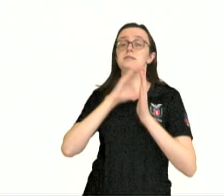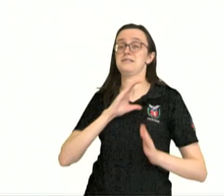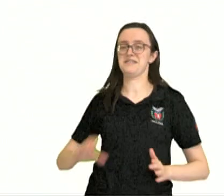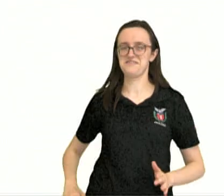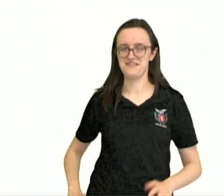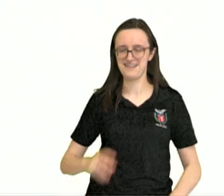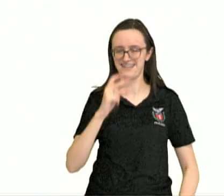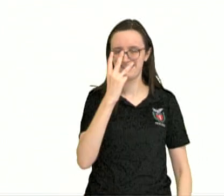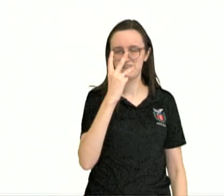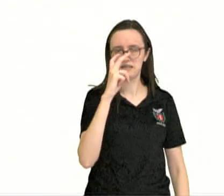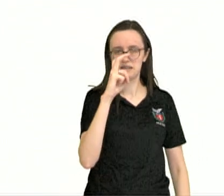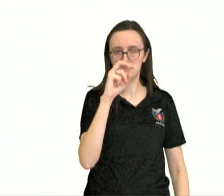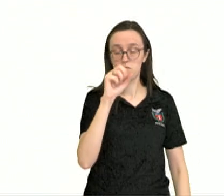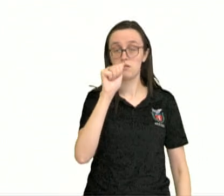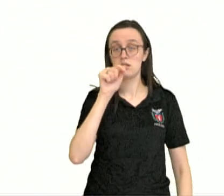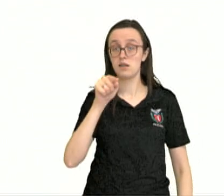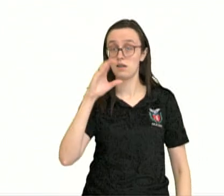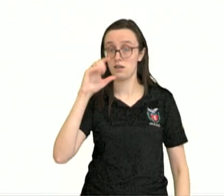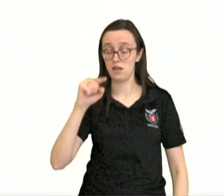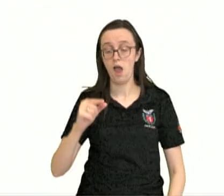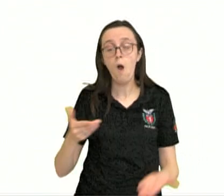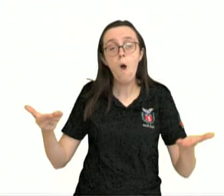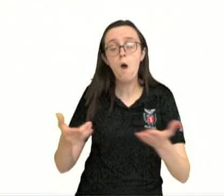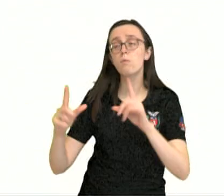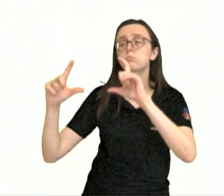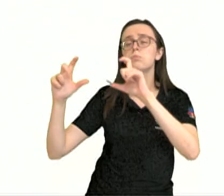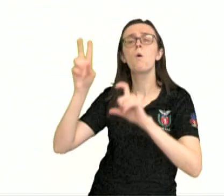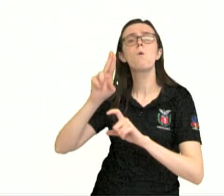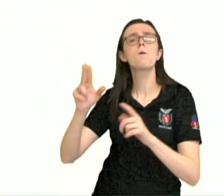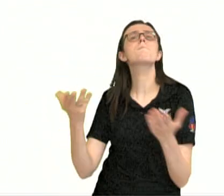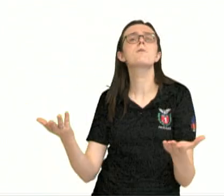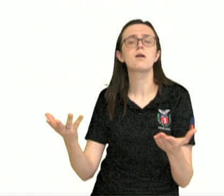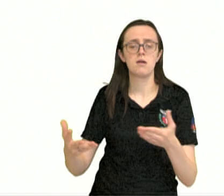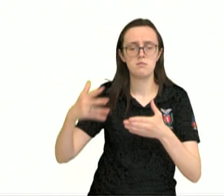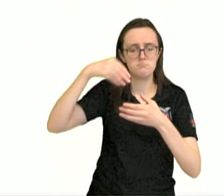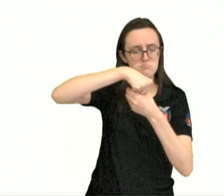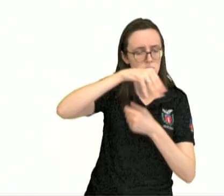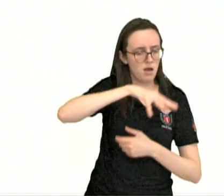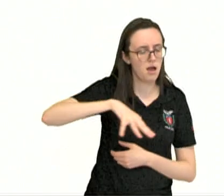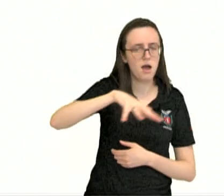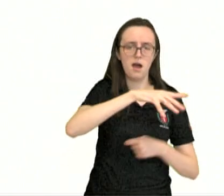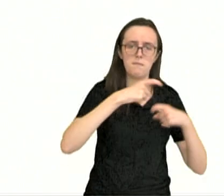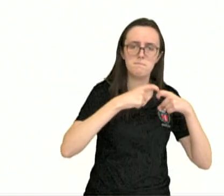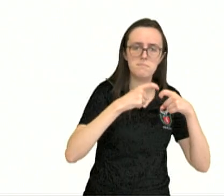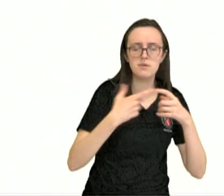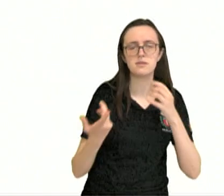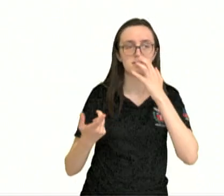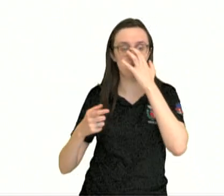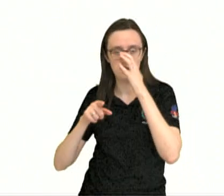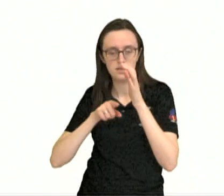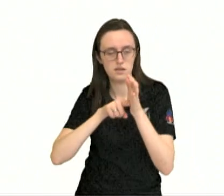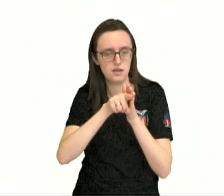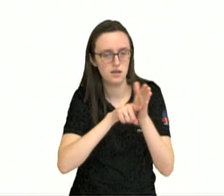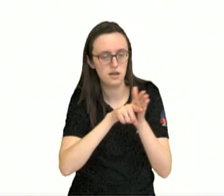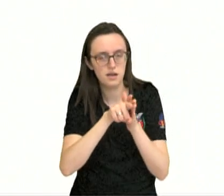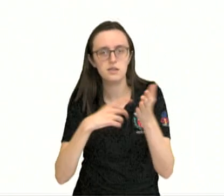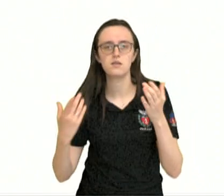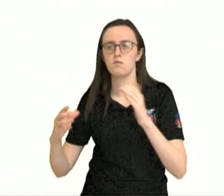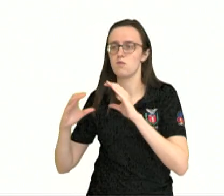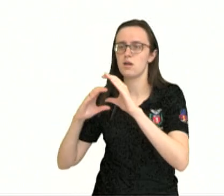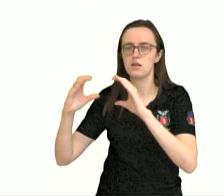Cristo a fotografia hoje ela é utilizada na medicina nas pesquisas